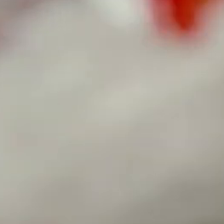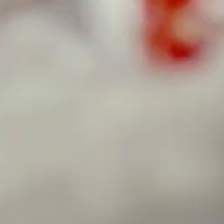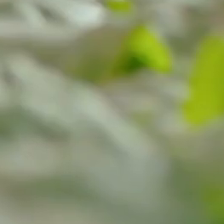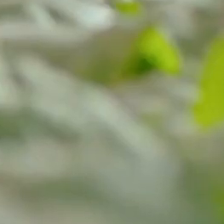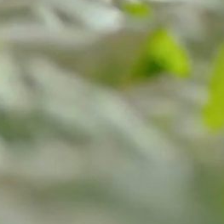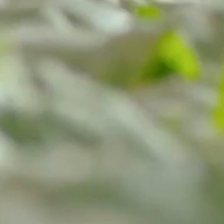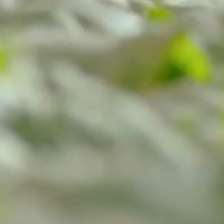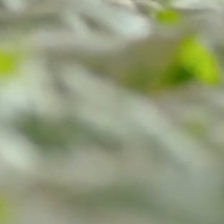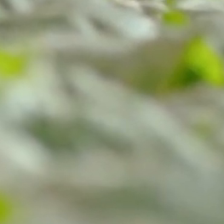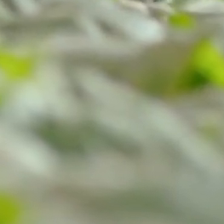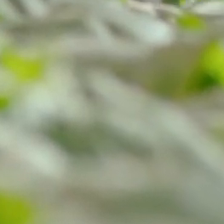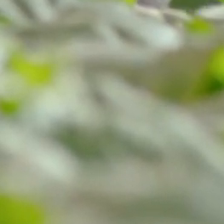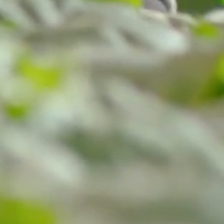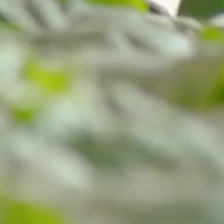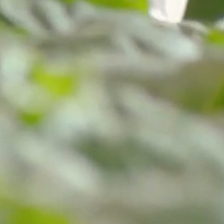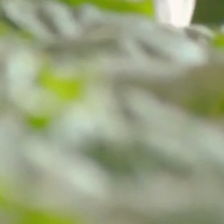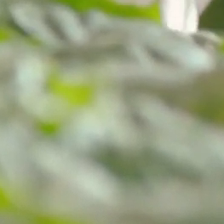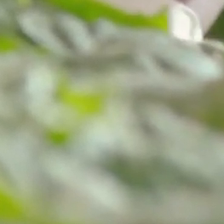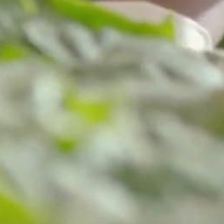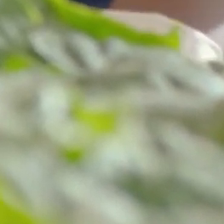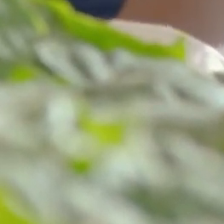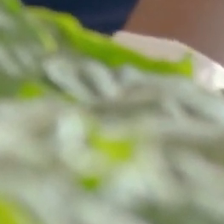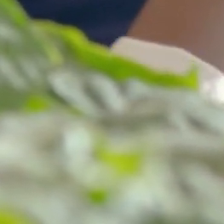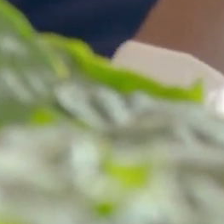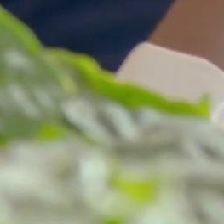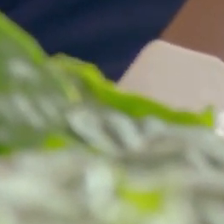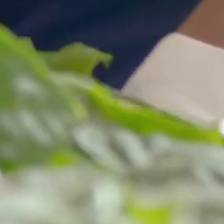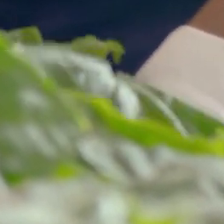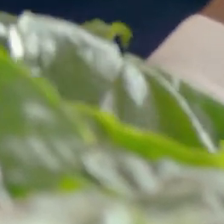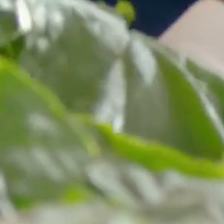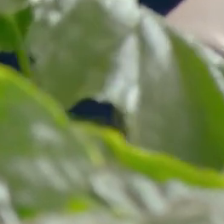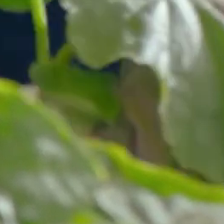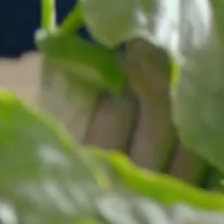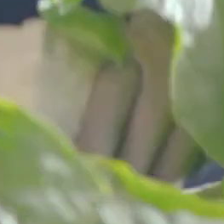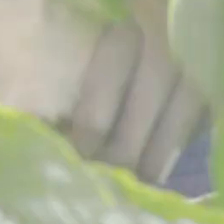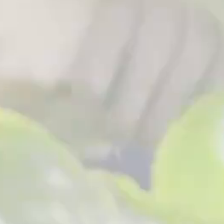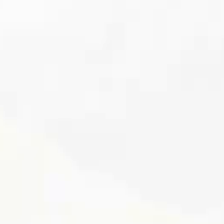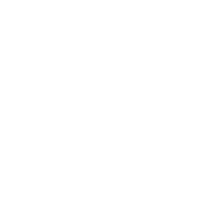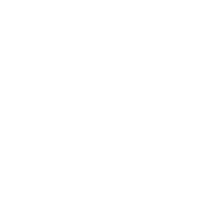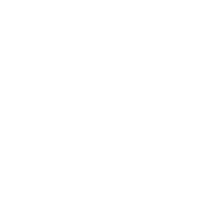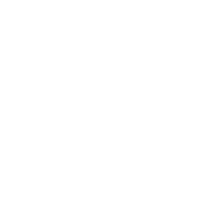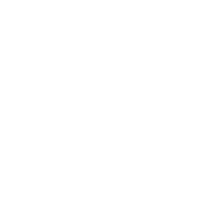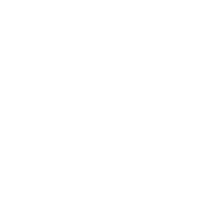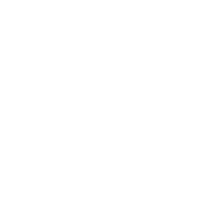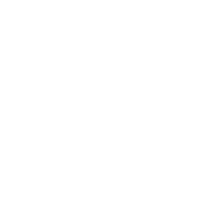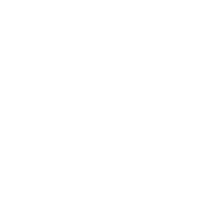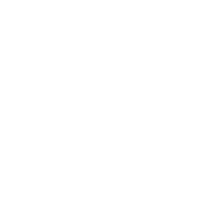todo e práticas de consumo sustentável para garantir o equilíbrio da natureza.